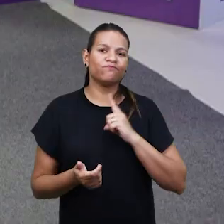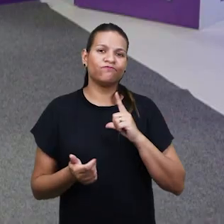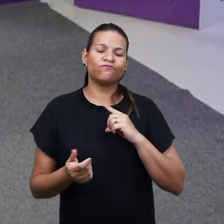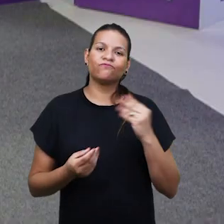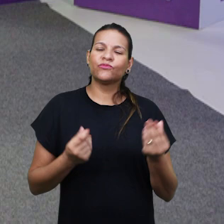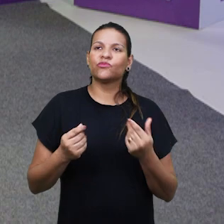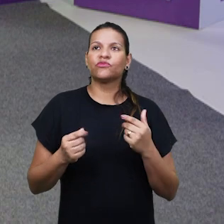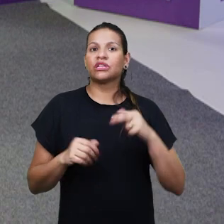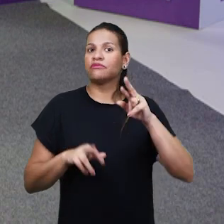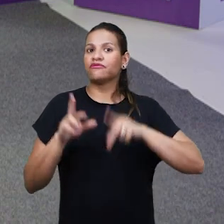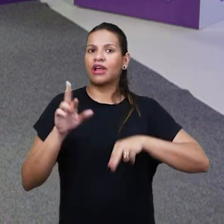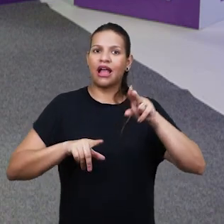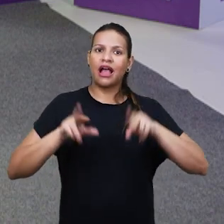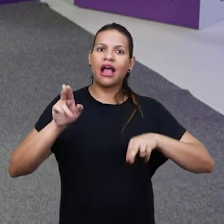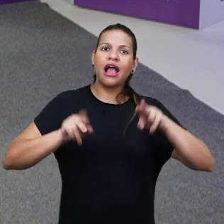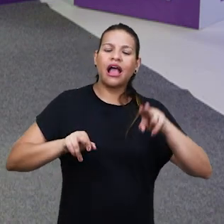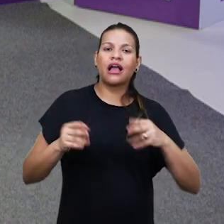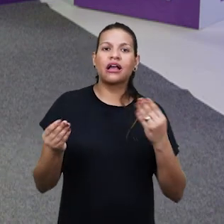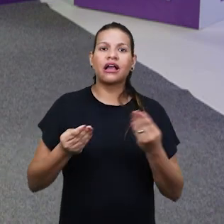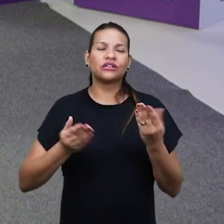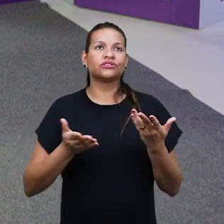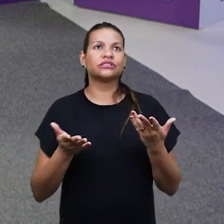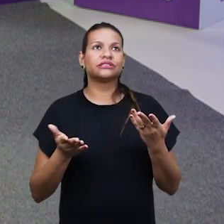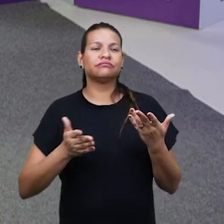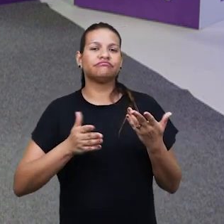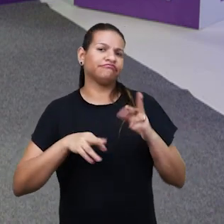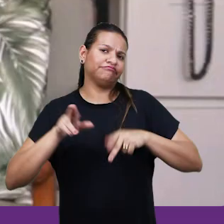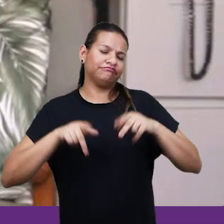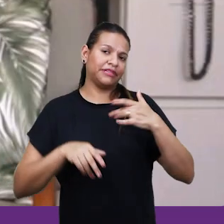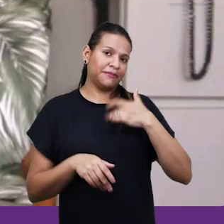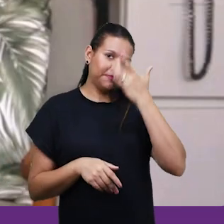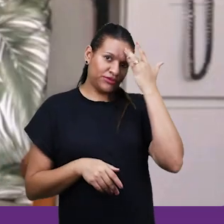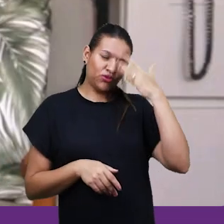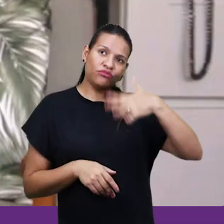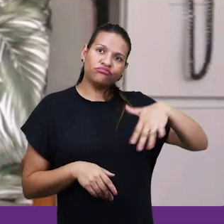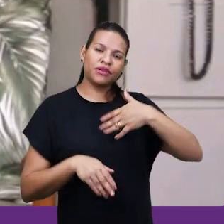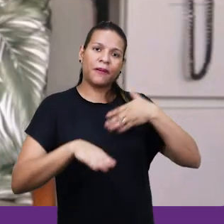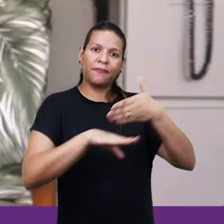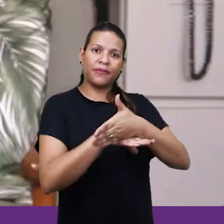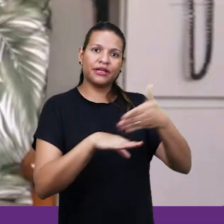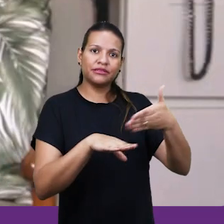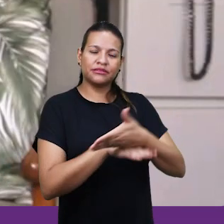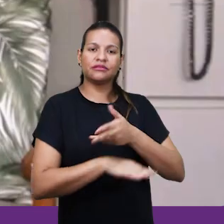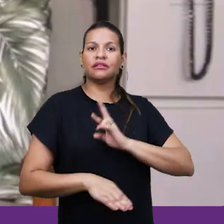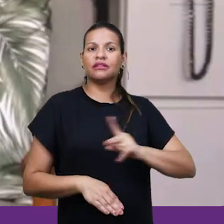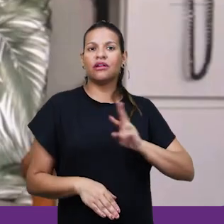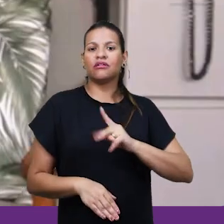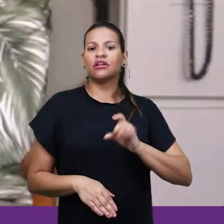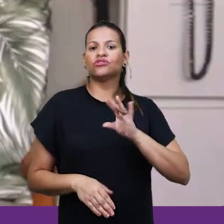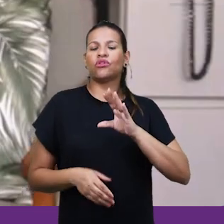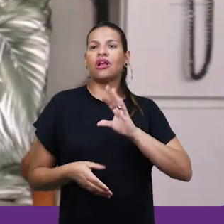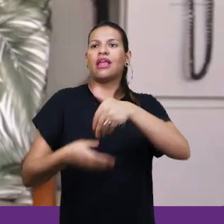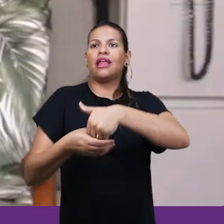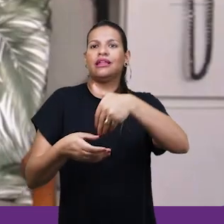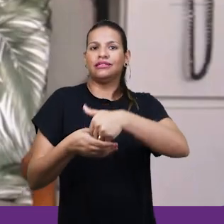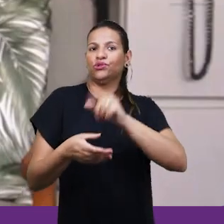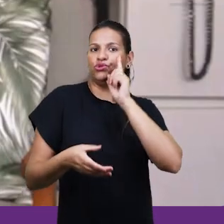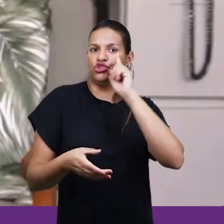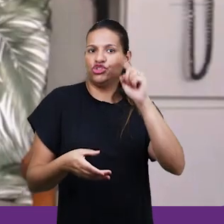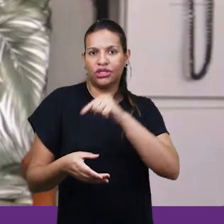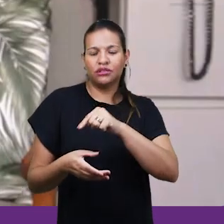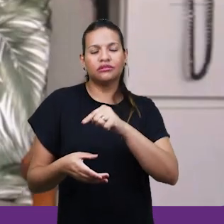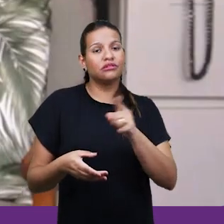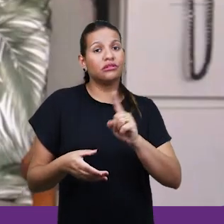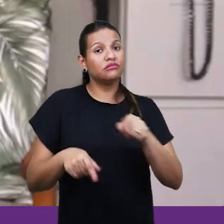eleitoral. Então a gente percebe também nessa questão há uma multiportas, né, várias portas de entrada para que o cidadão participe,